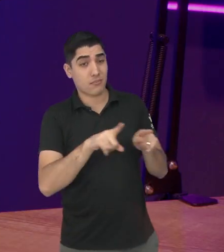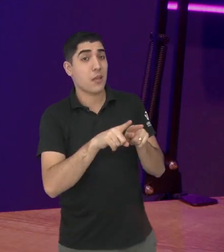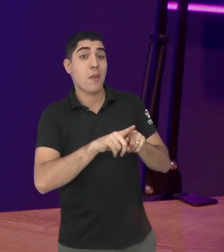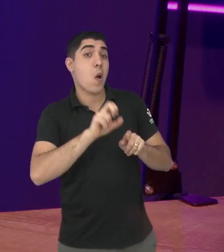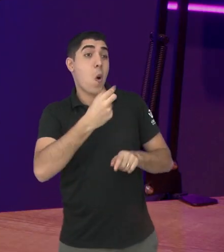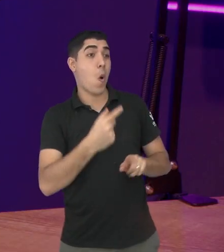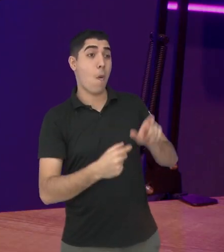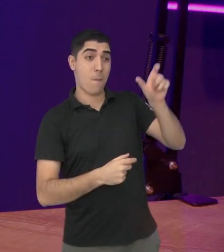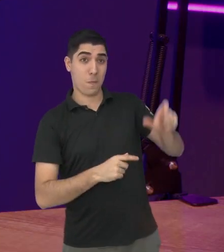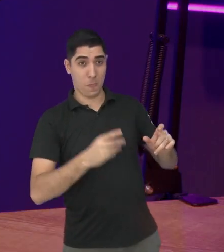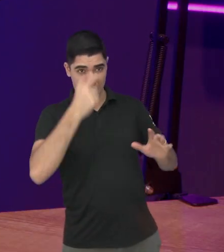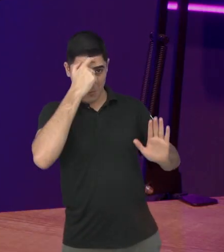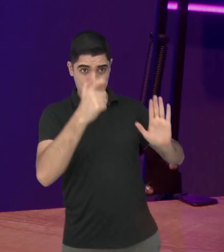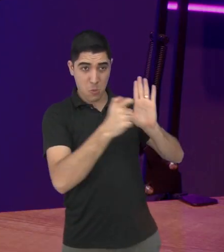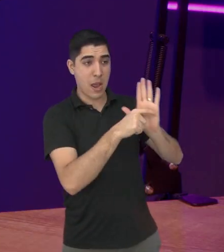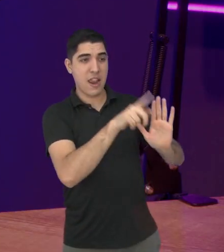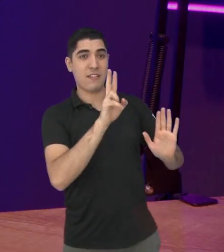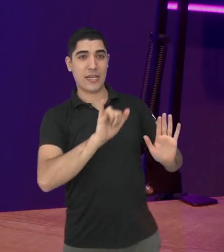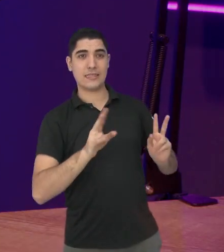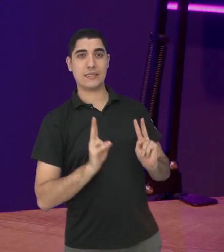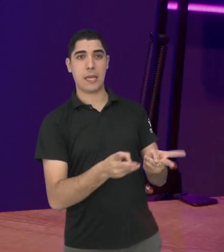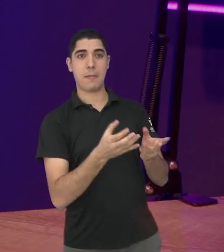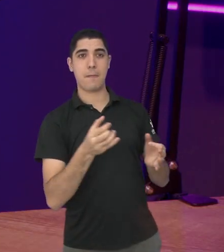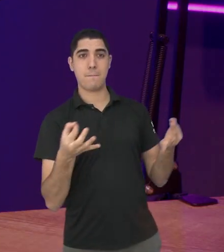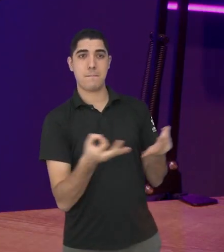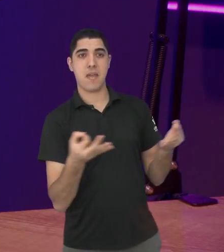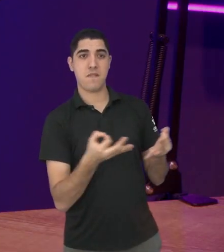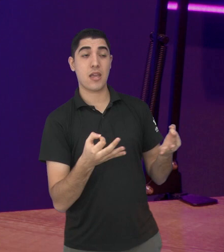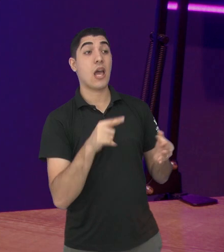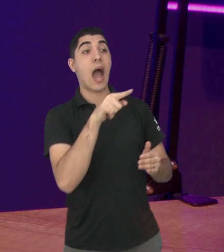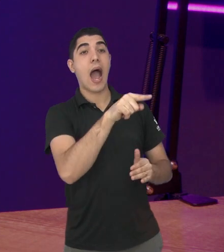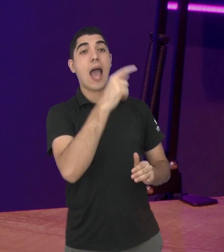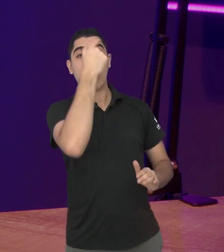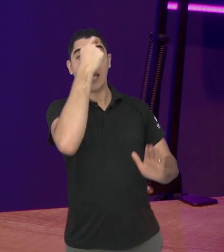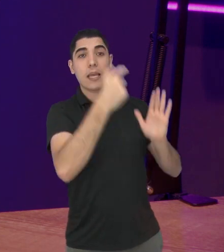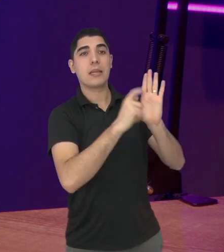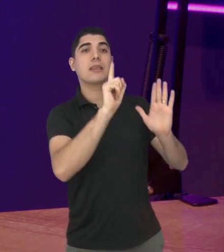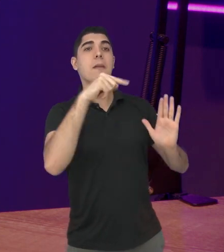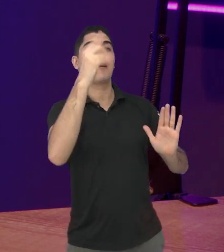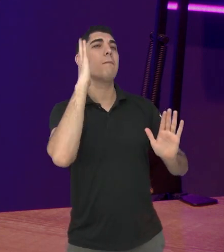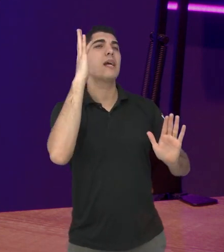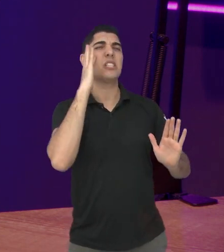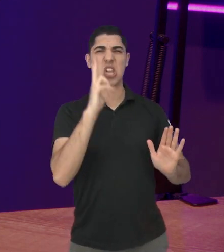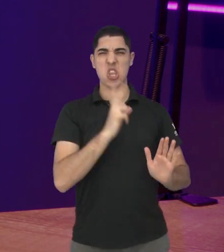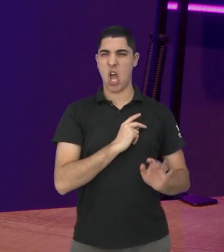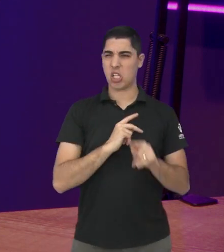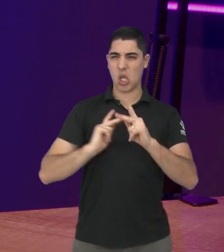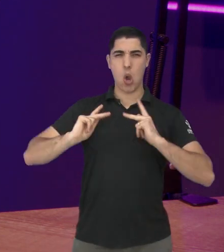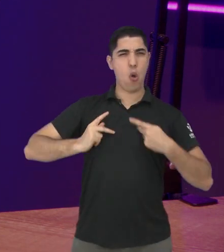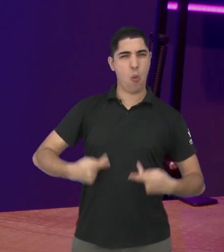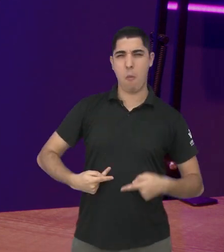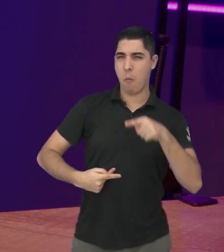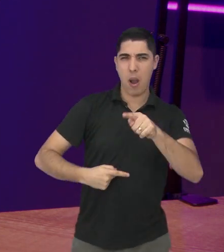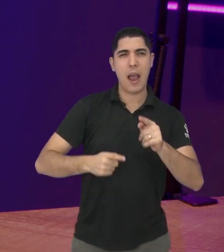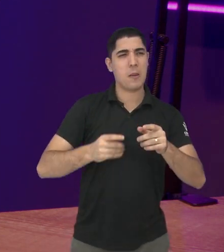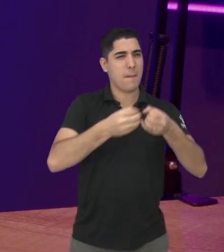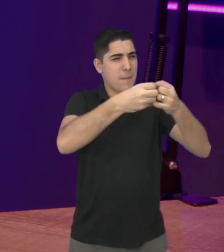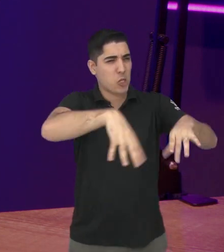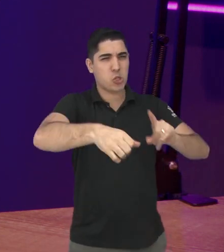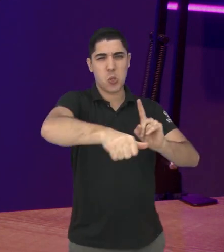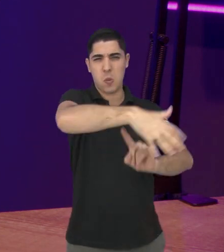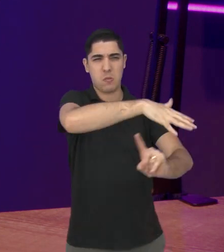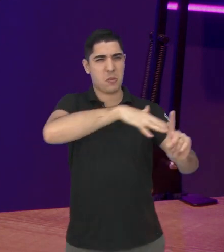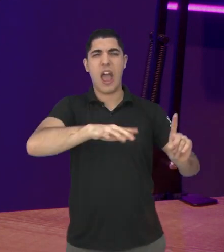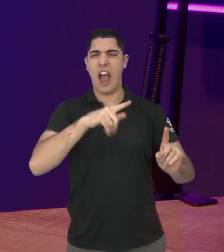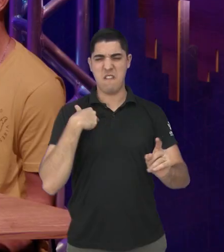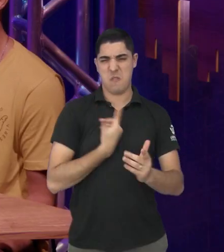continuassem assim, sendo perfeitas, será que elas não iam pensar também, nossa, os seres humanos são muito prejudiciais para o meio ambiente, vamos acabar